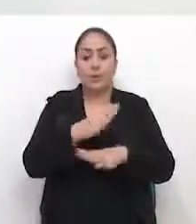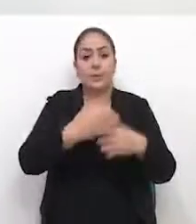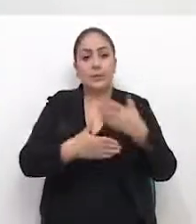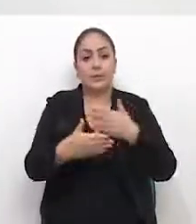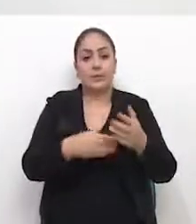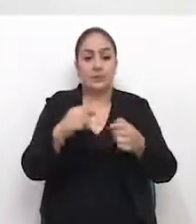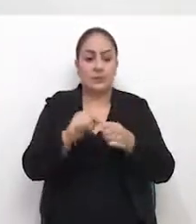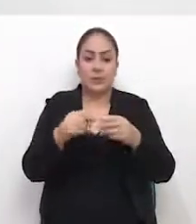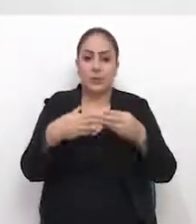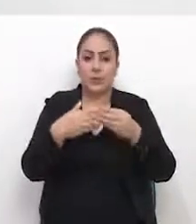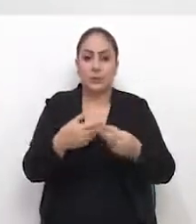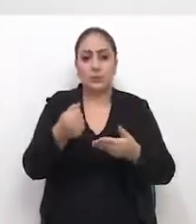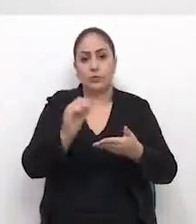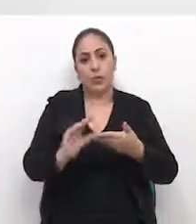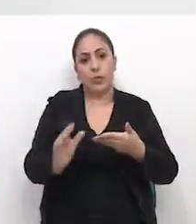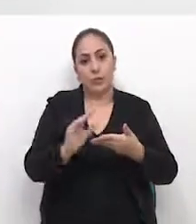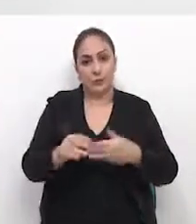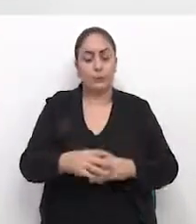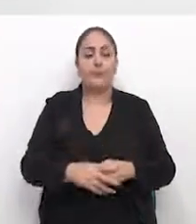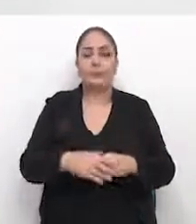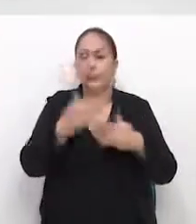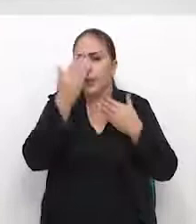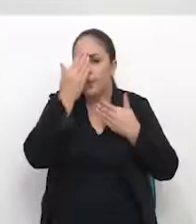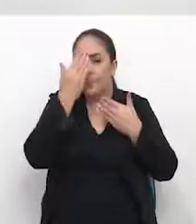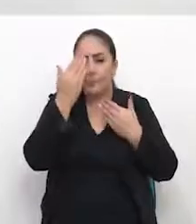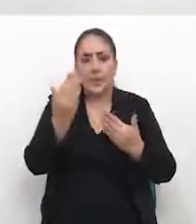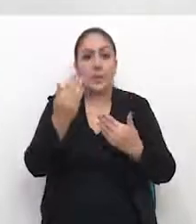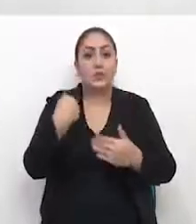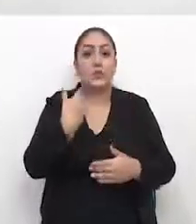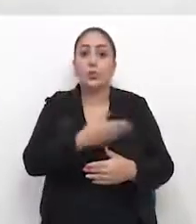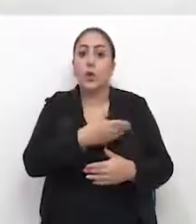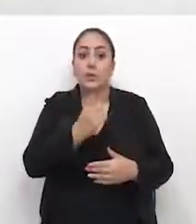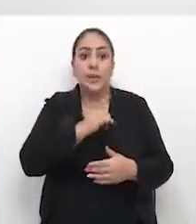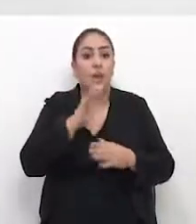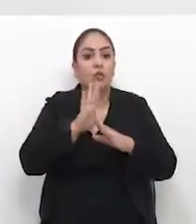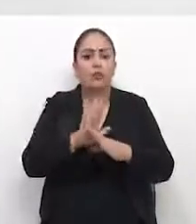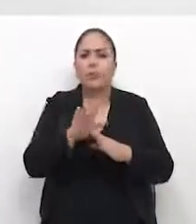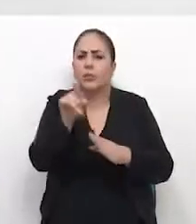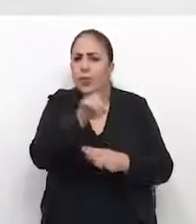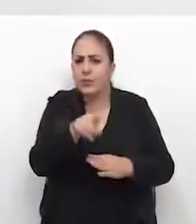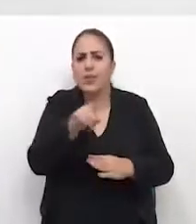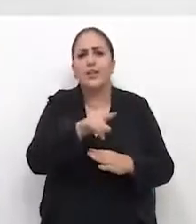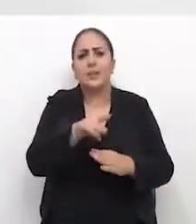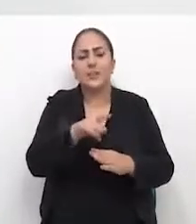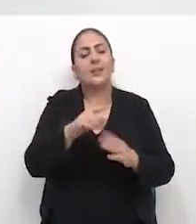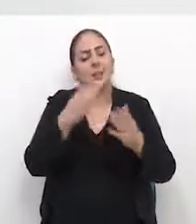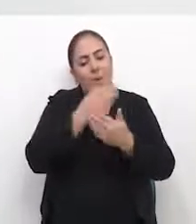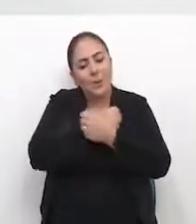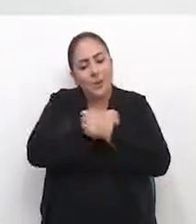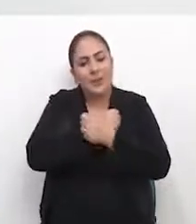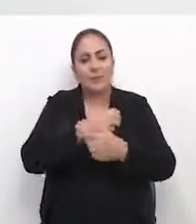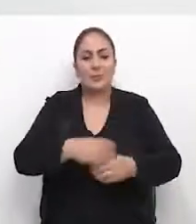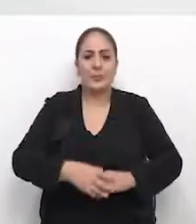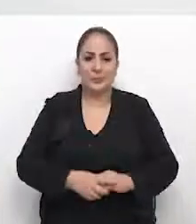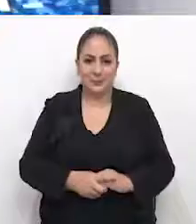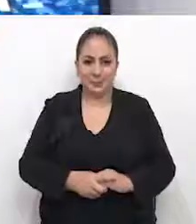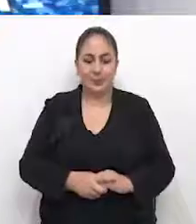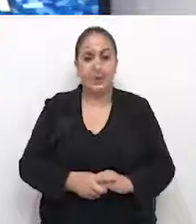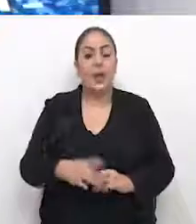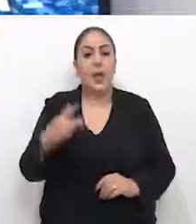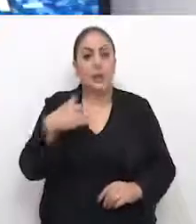está fazendo todo esse gerenciamento dos recursos. Muito obrigada, a gente conta com a ajuda de vocês e um